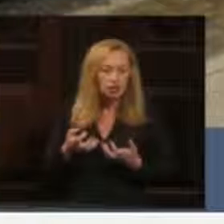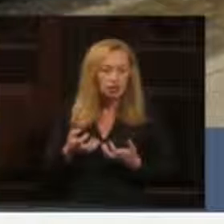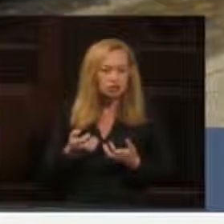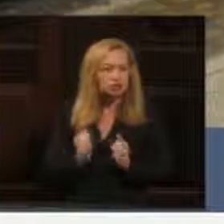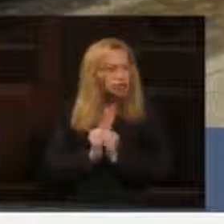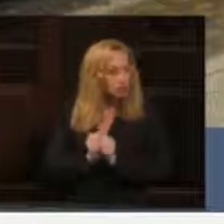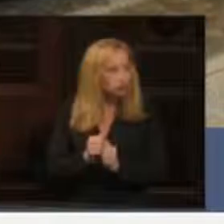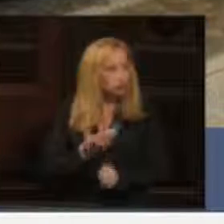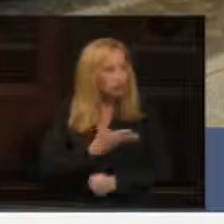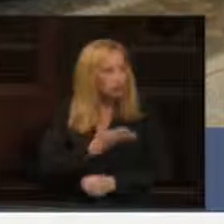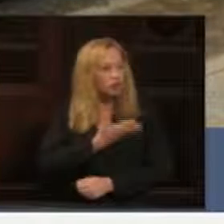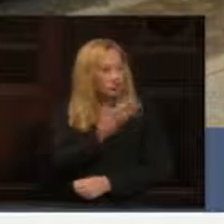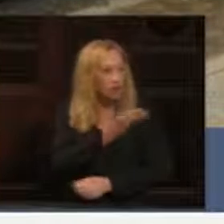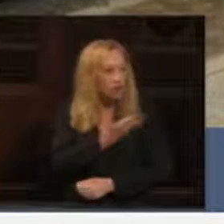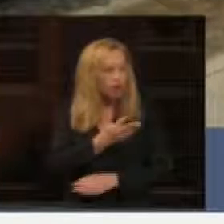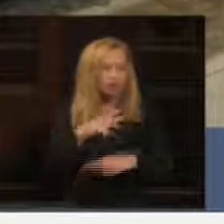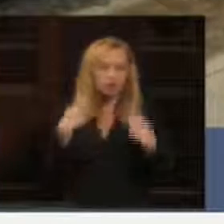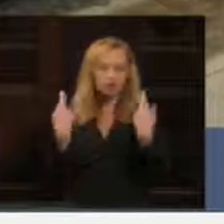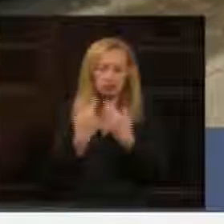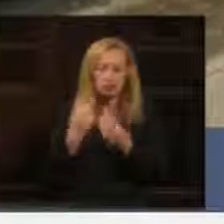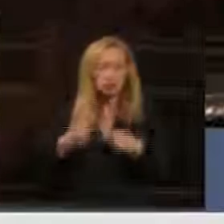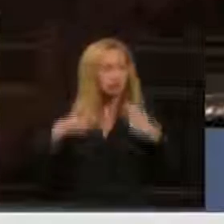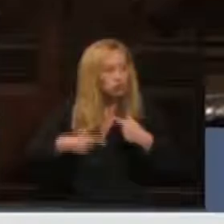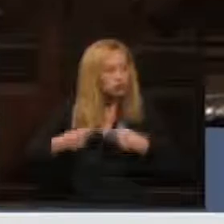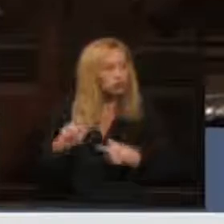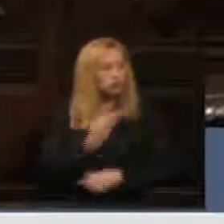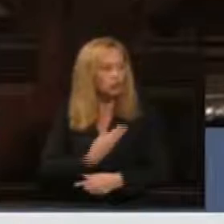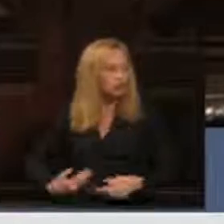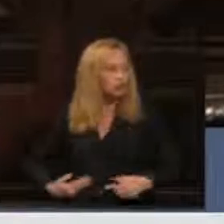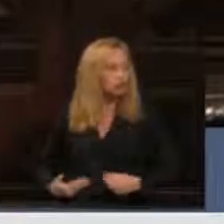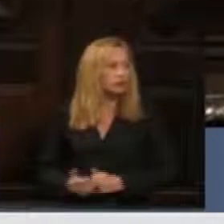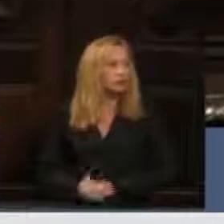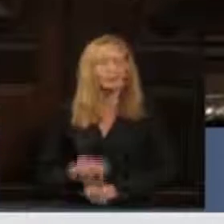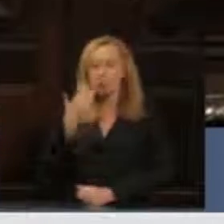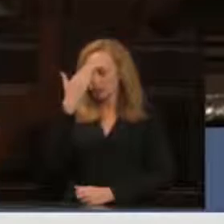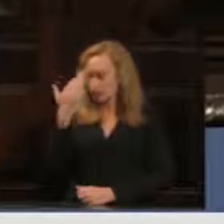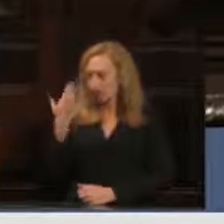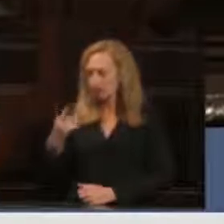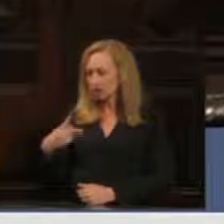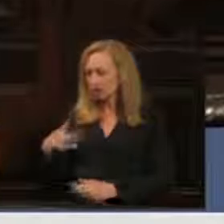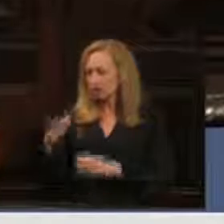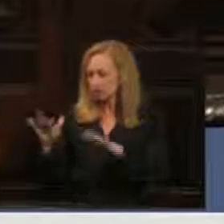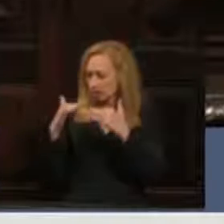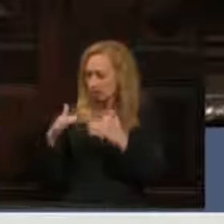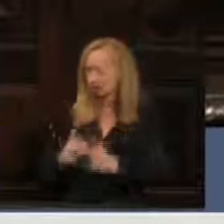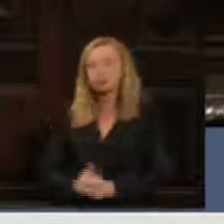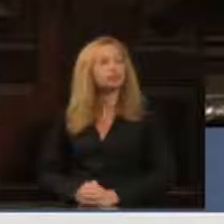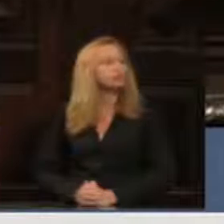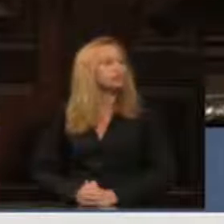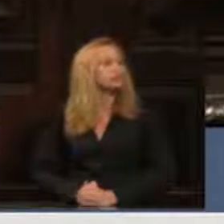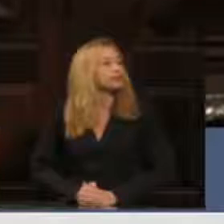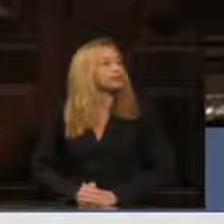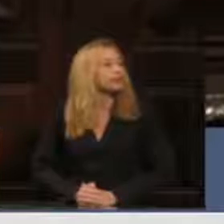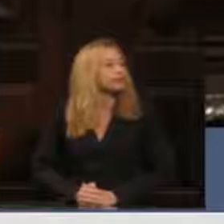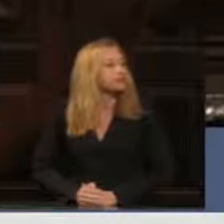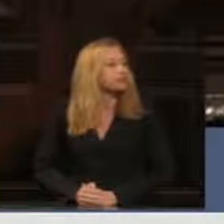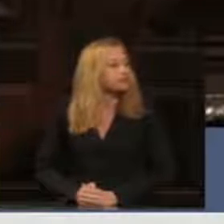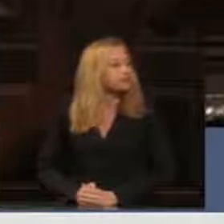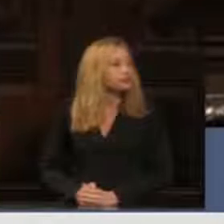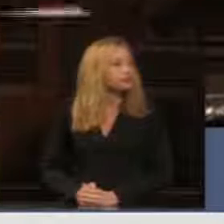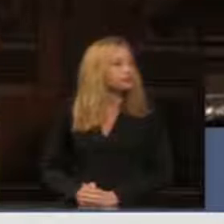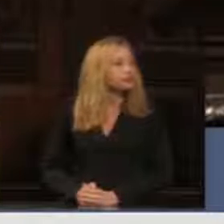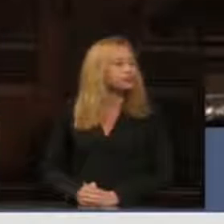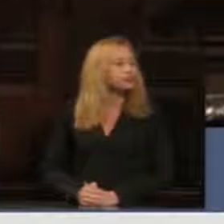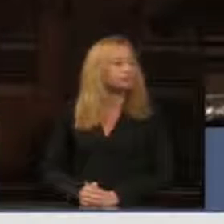Vossa Excelência, e o governo vai discutir o tema. Eu agradeço a sua atenção, senhor deputado Márcio Pacheco. Então, eu